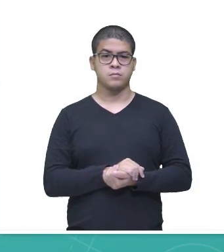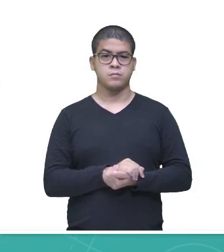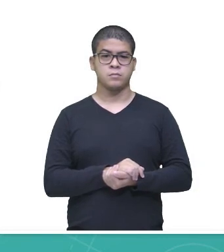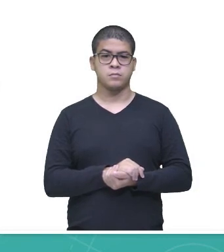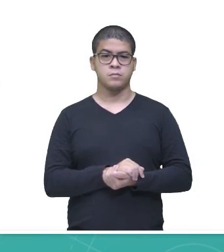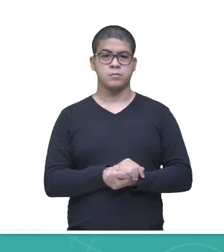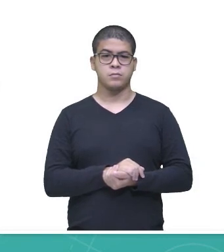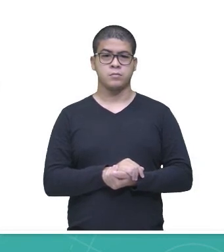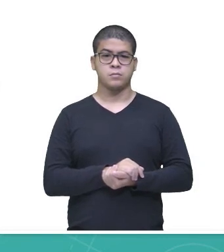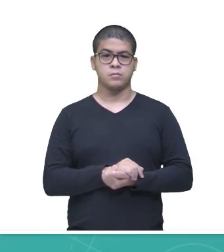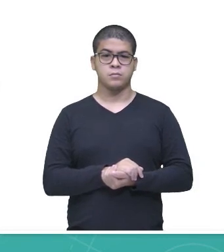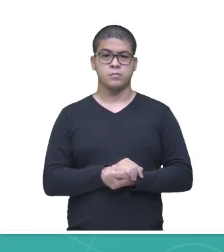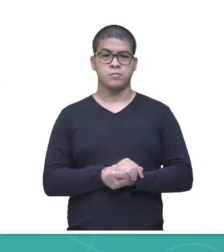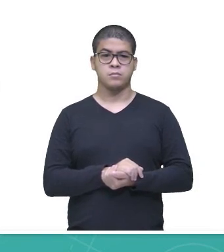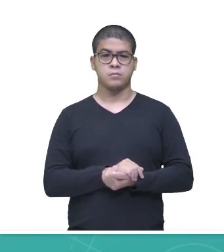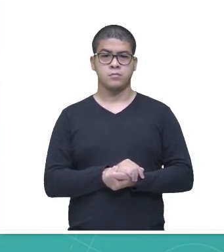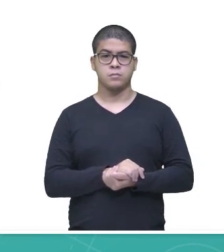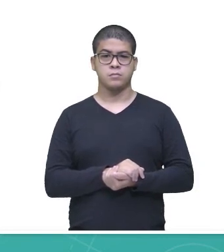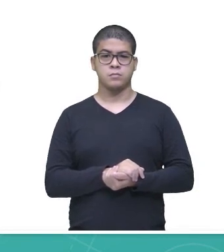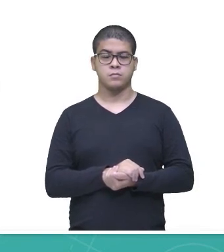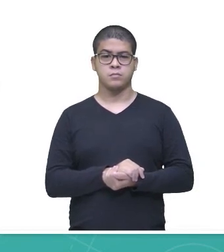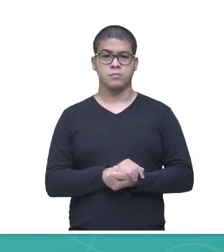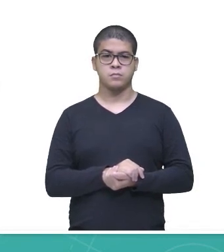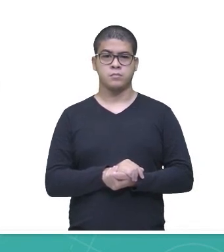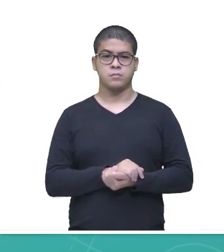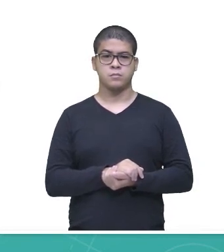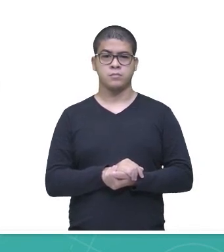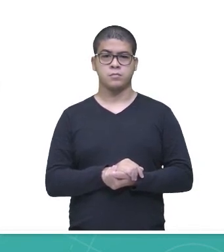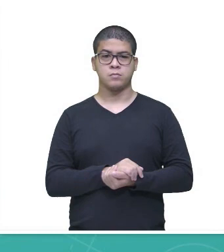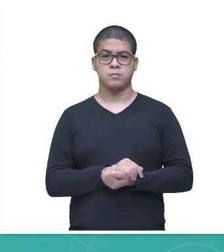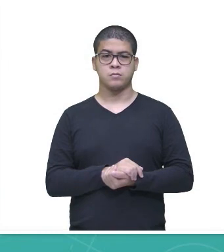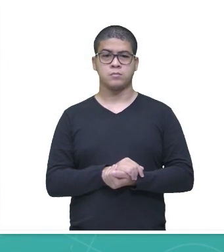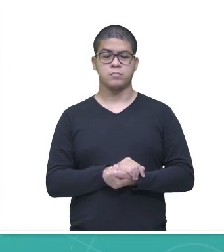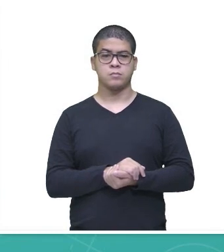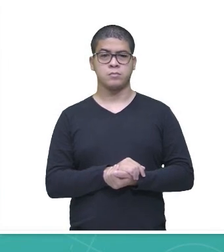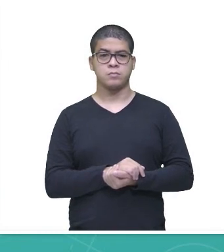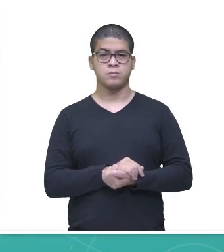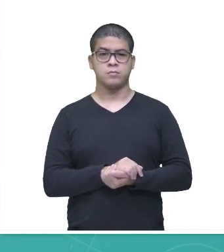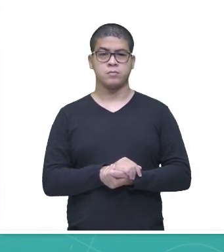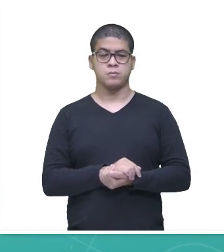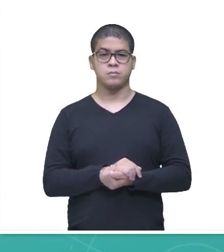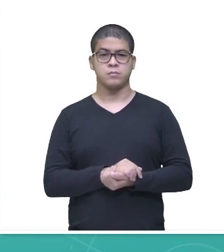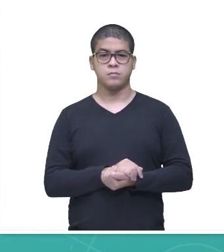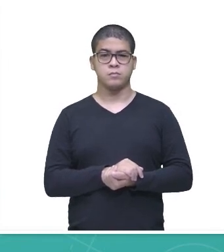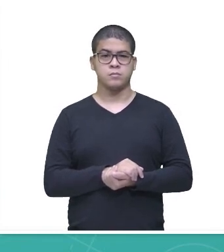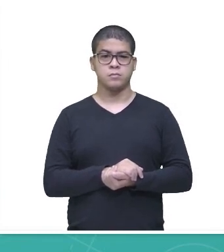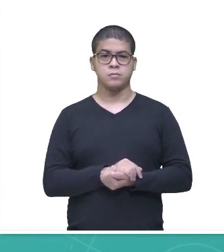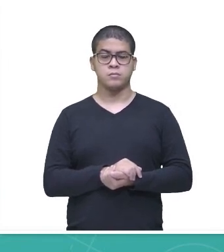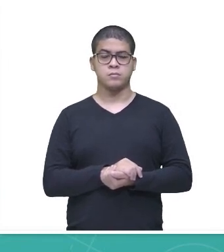minutos menos 38 minutos, que é igual a 7 minutos.